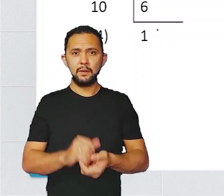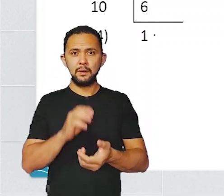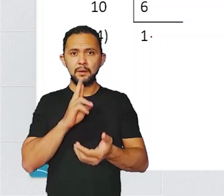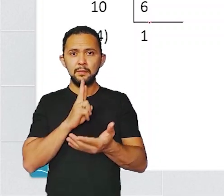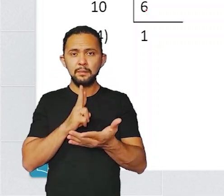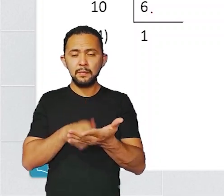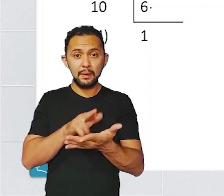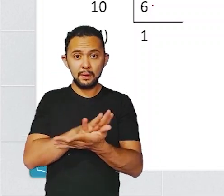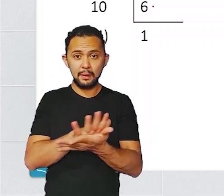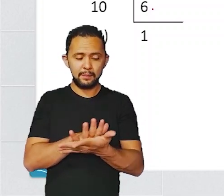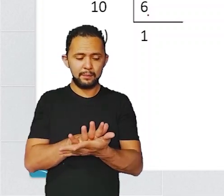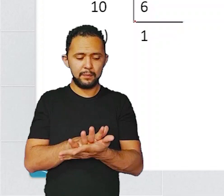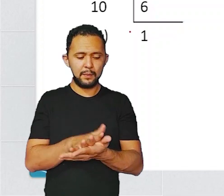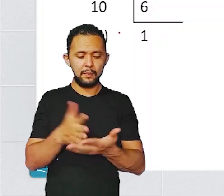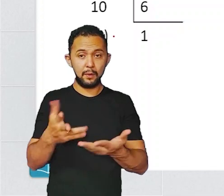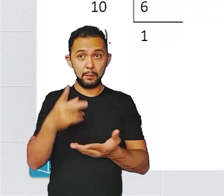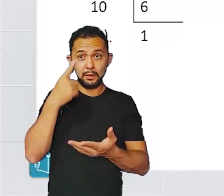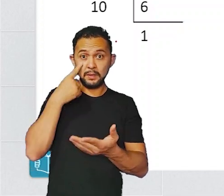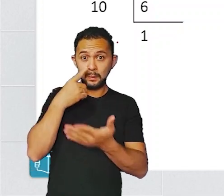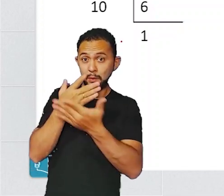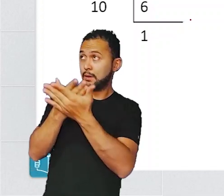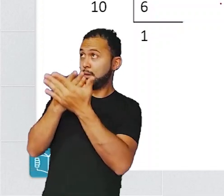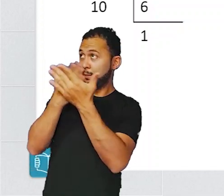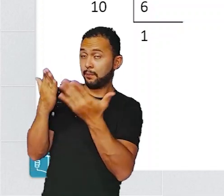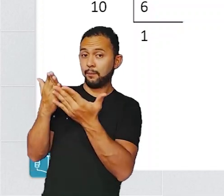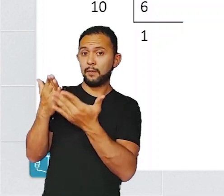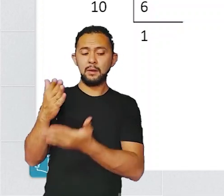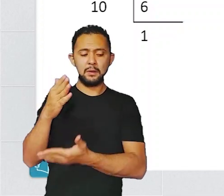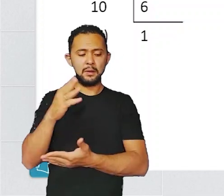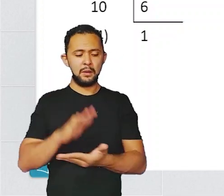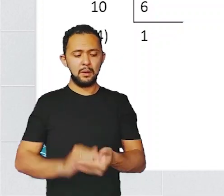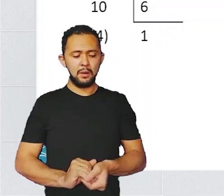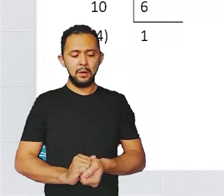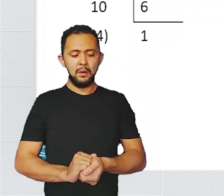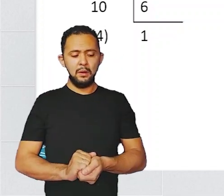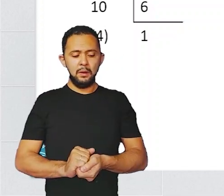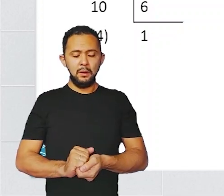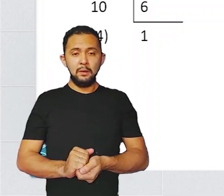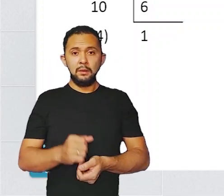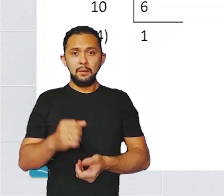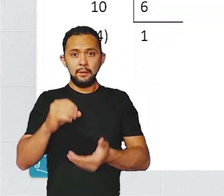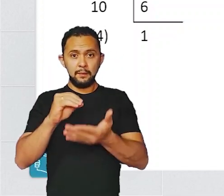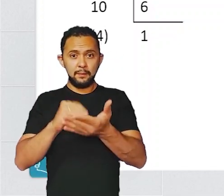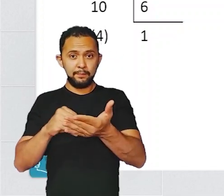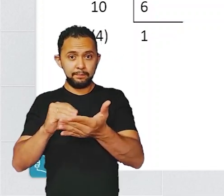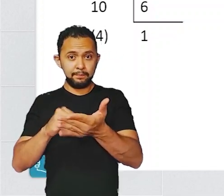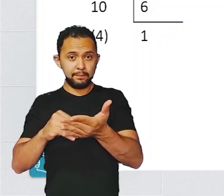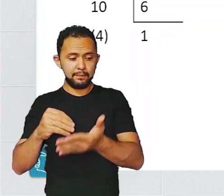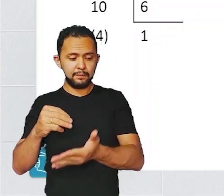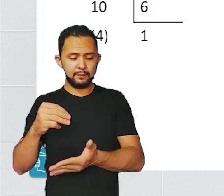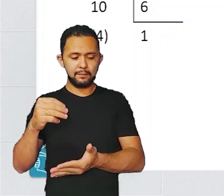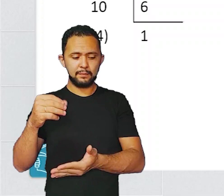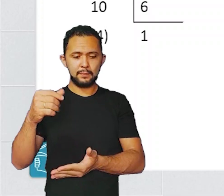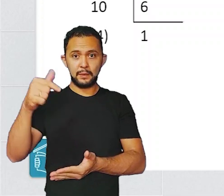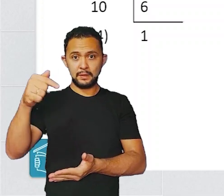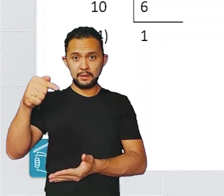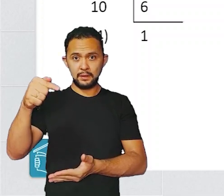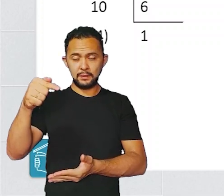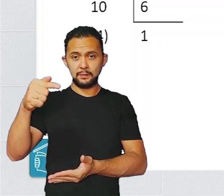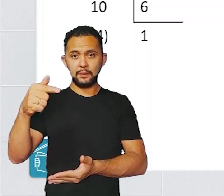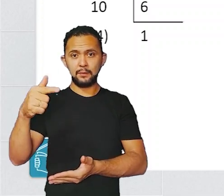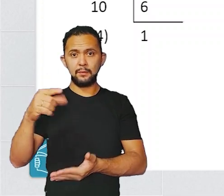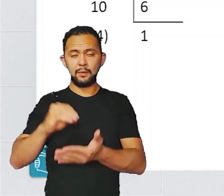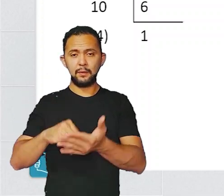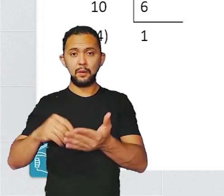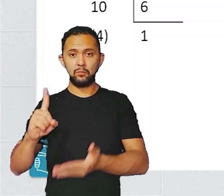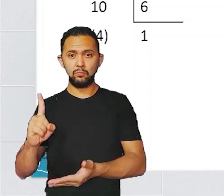nada. 10 dividido para 6 sobra o 4. 10 dividido para 3 sobra 3. Desculpa, 10 dividido para 7 sobra